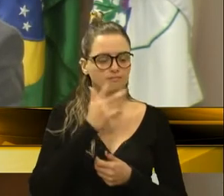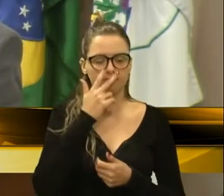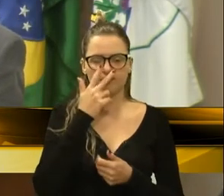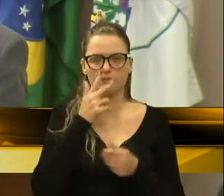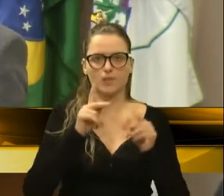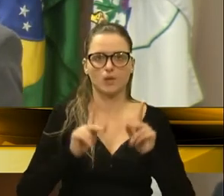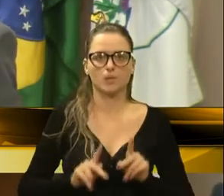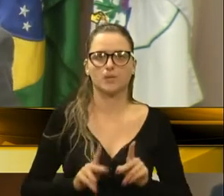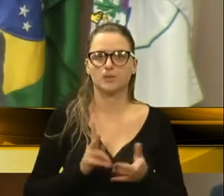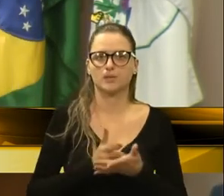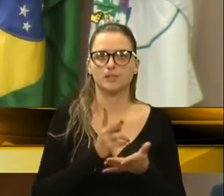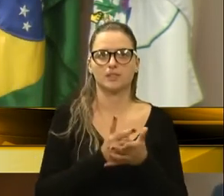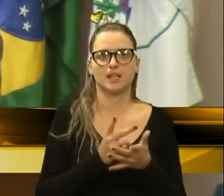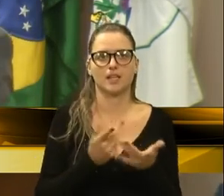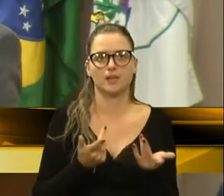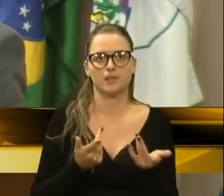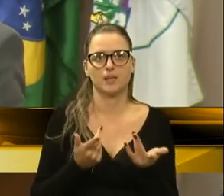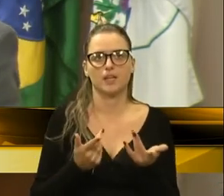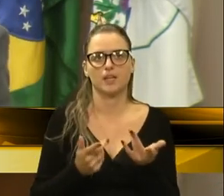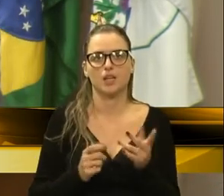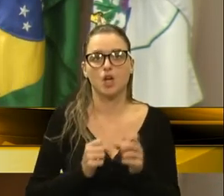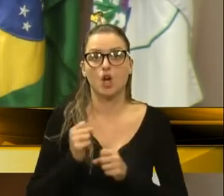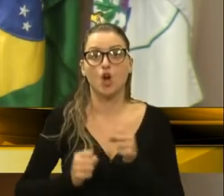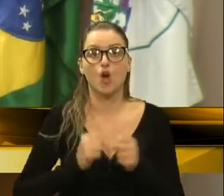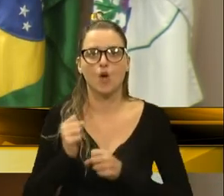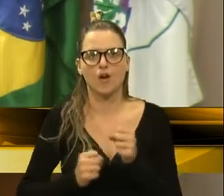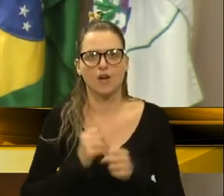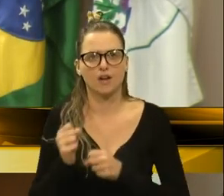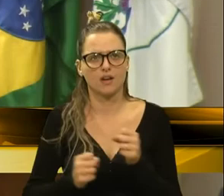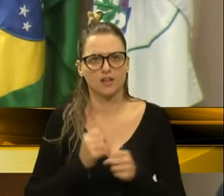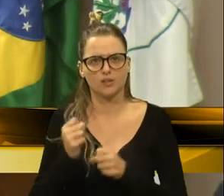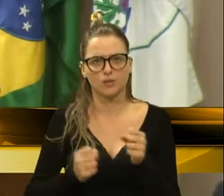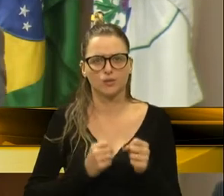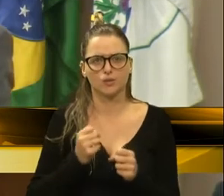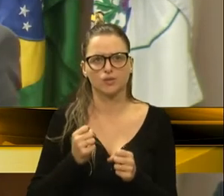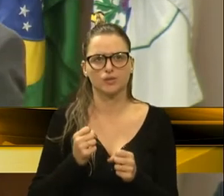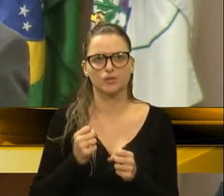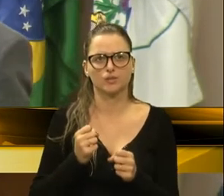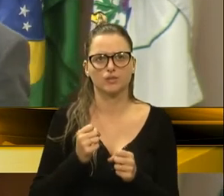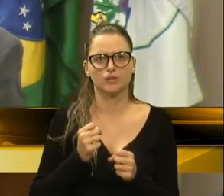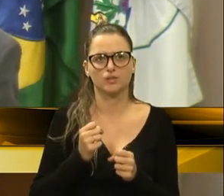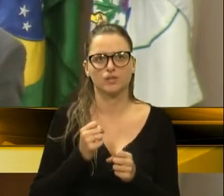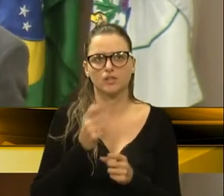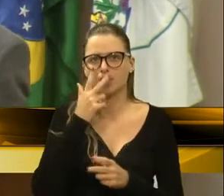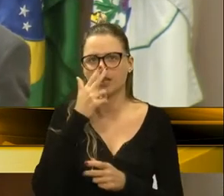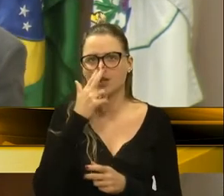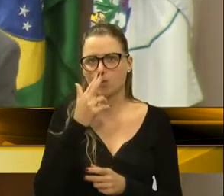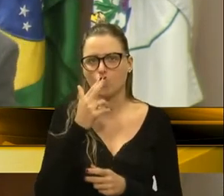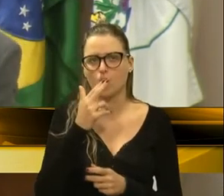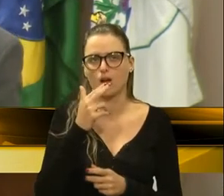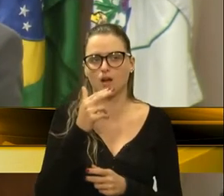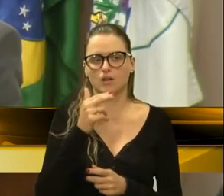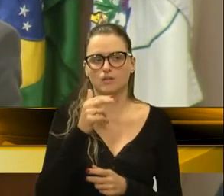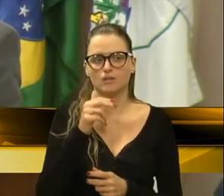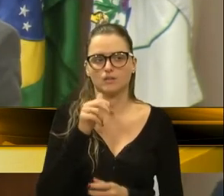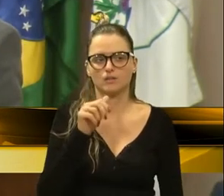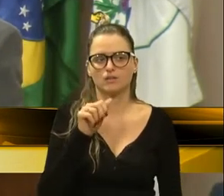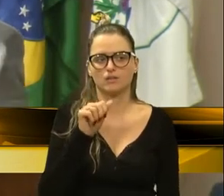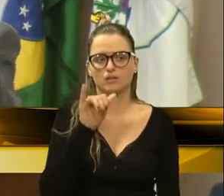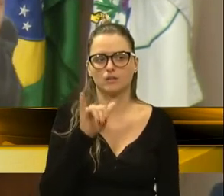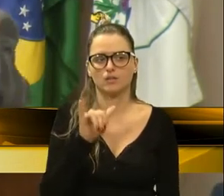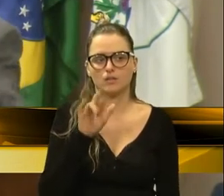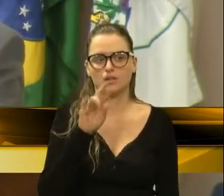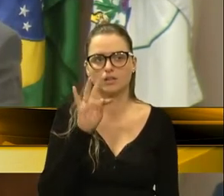que vivia correndo, dando uma de Robinho, não, como é que é? De Ayrton Senna, de